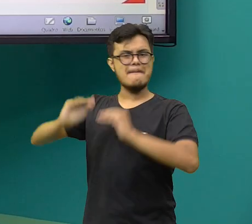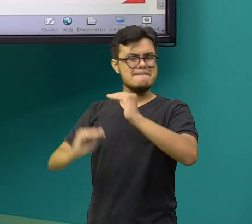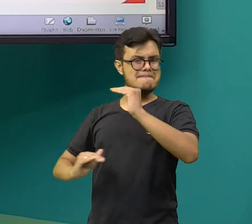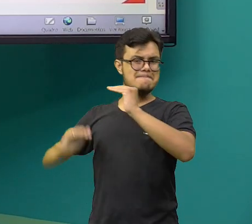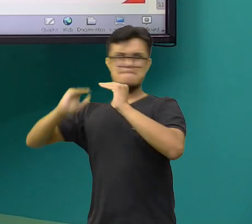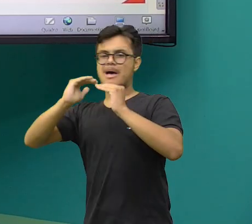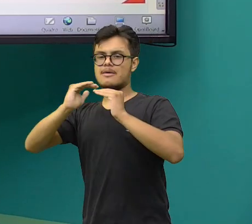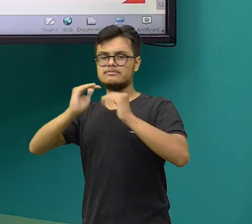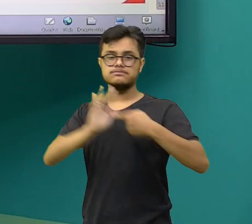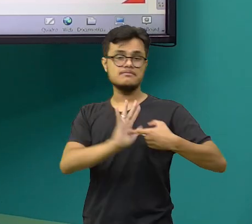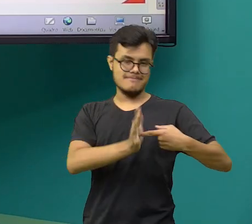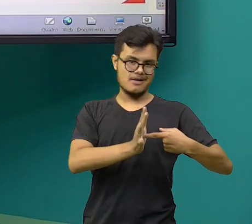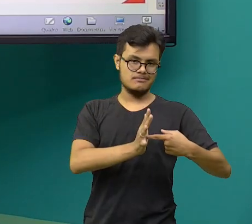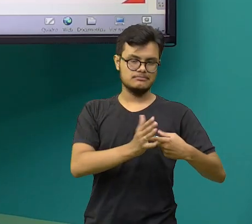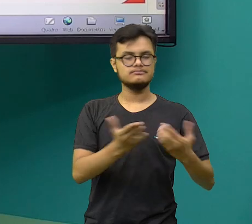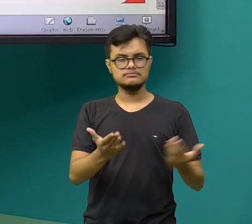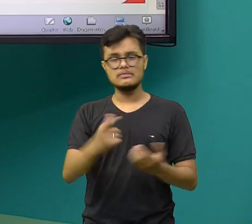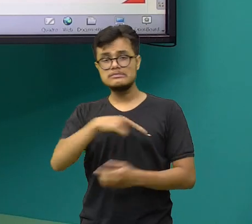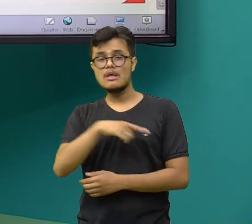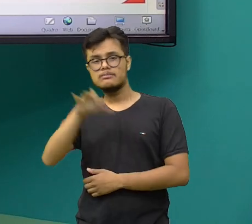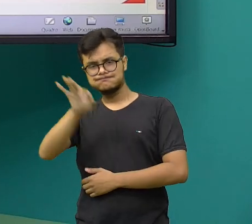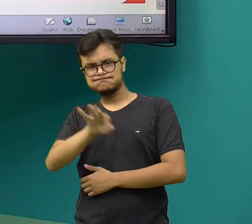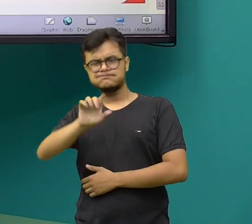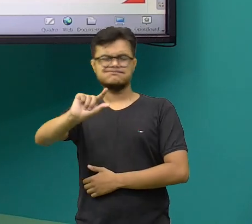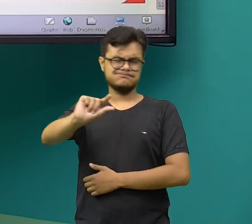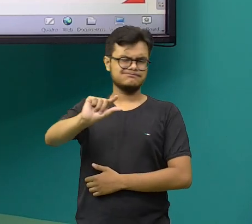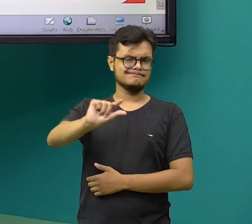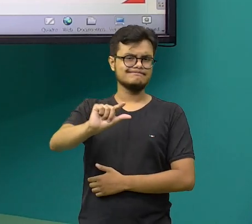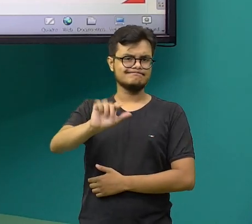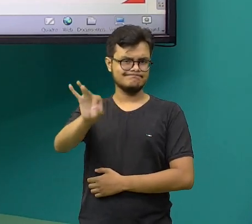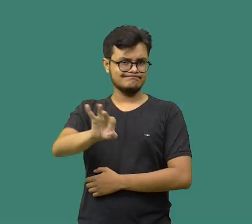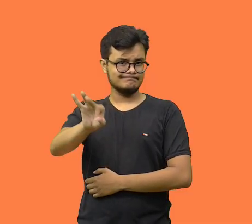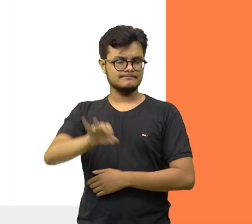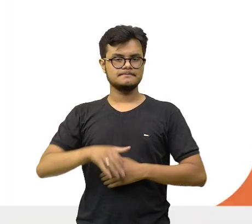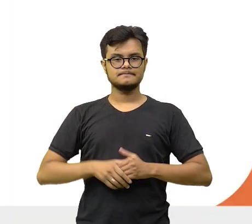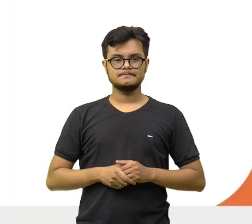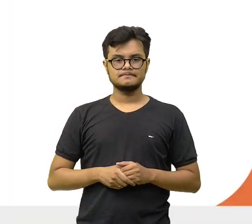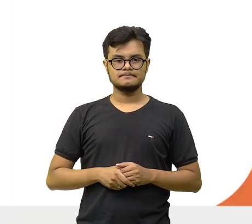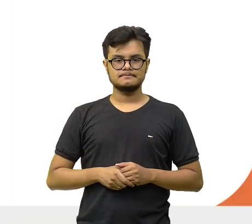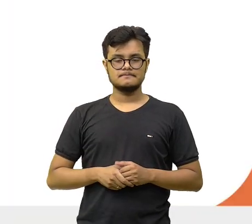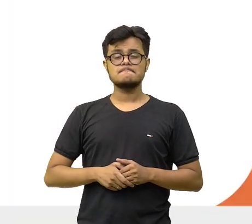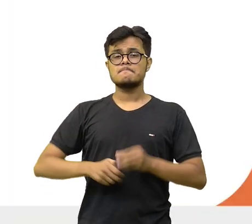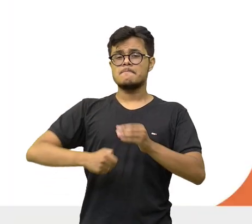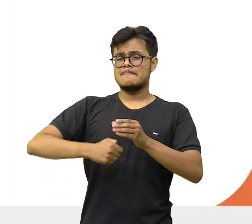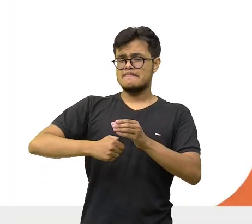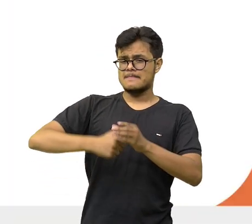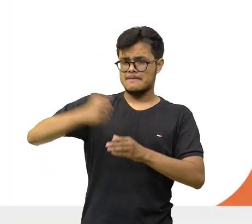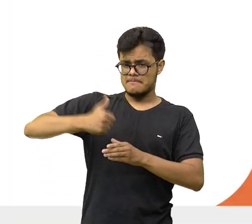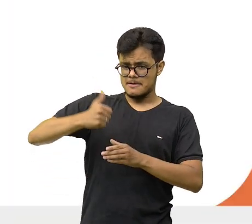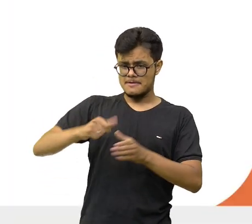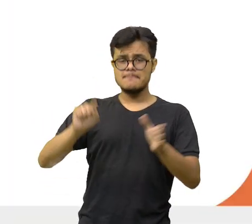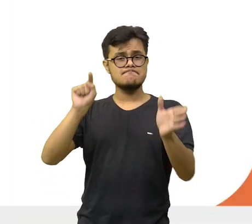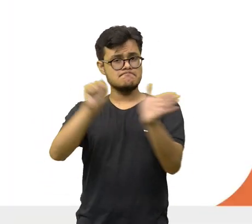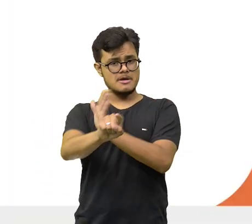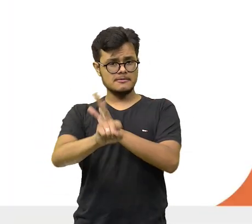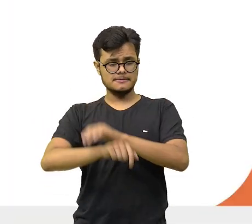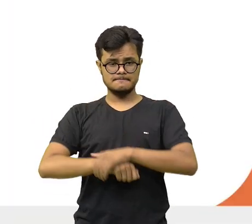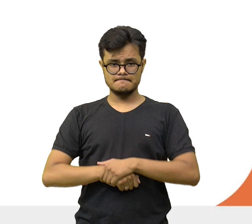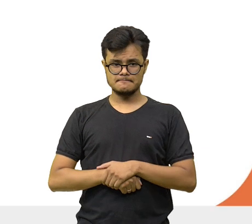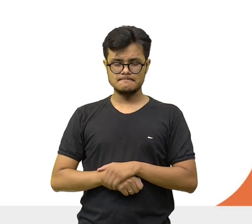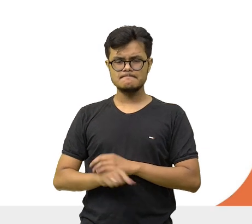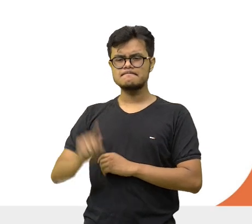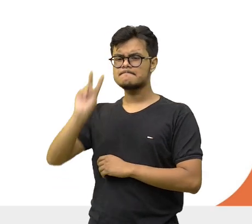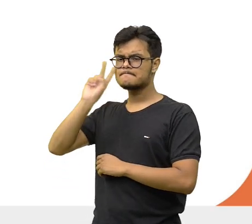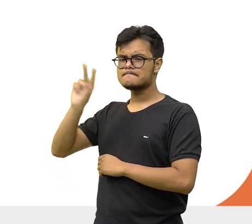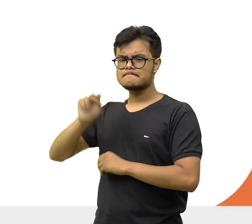determinada máquina térmica. E eu tenho uma porcentagem aí para isso. E vamos para a nossa primeira questão. Olha